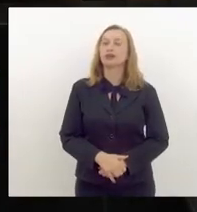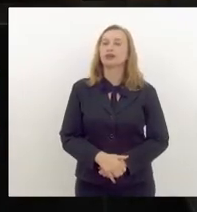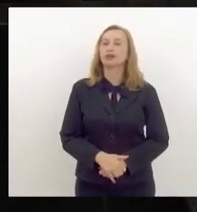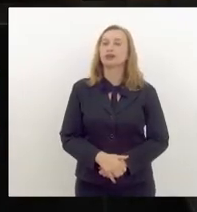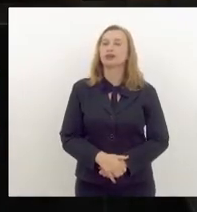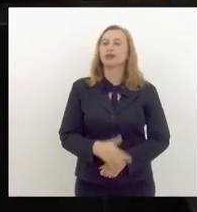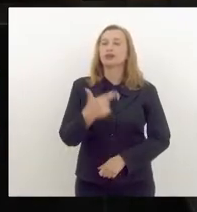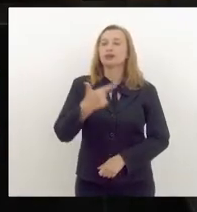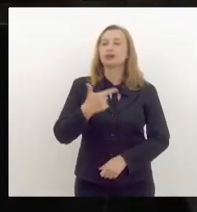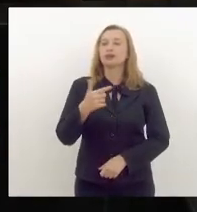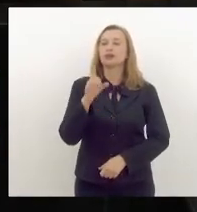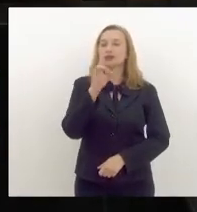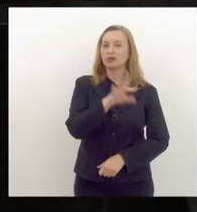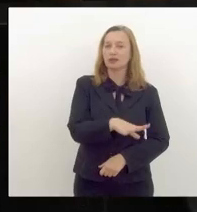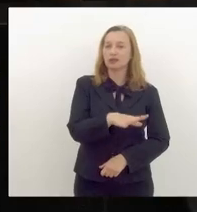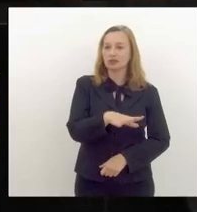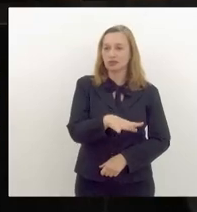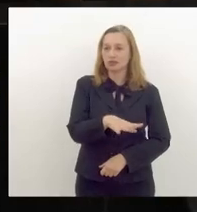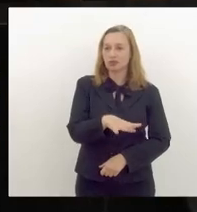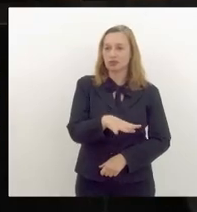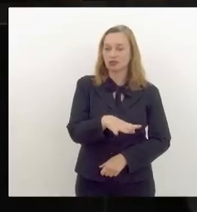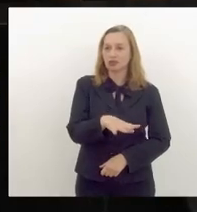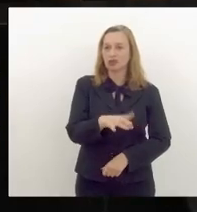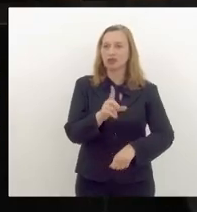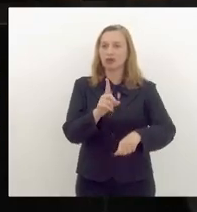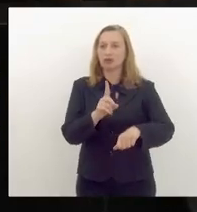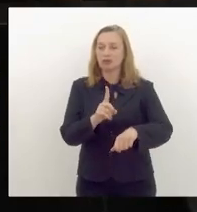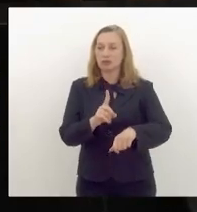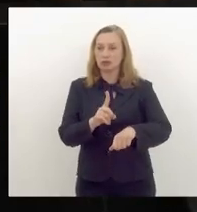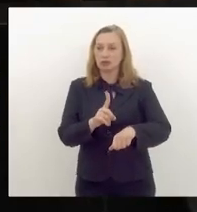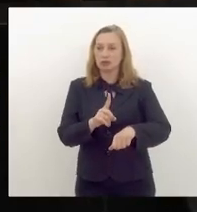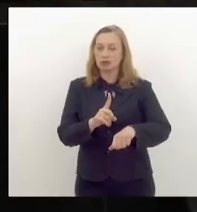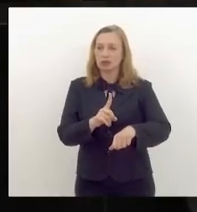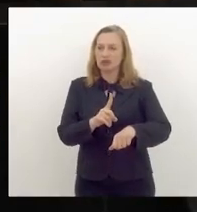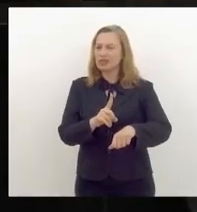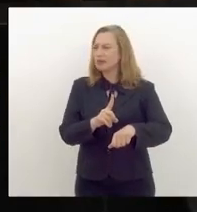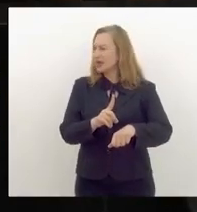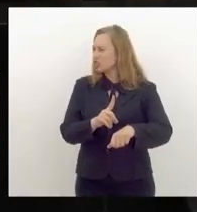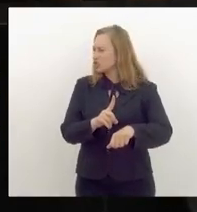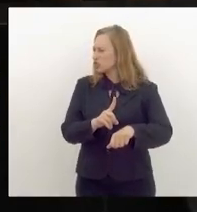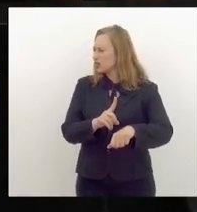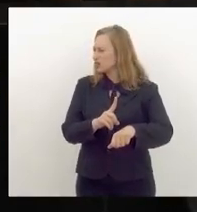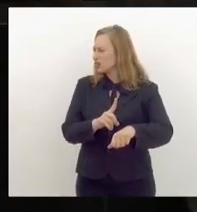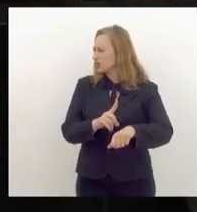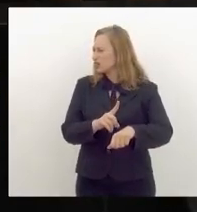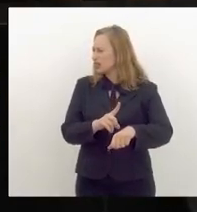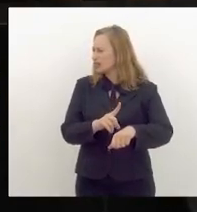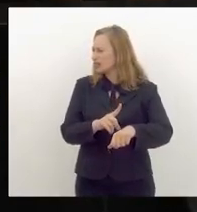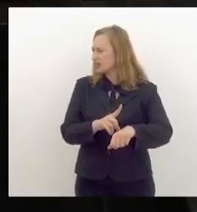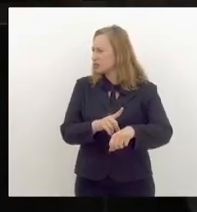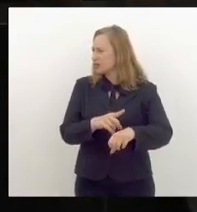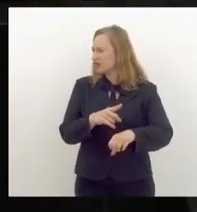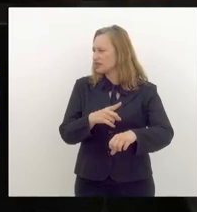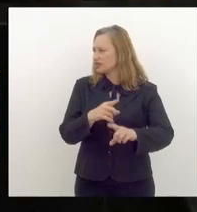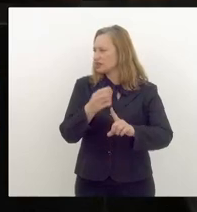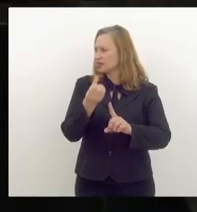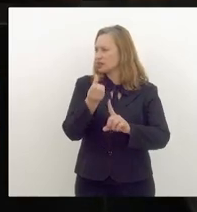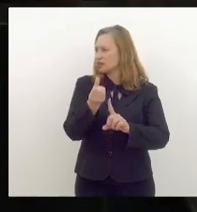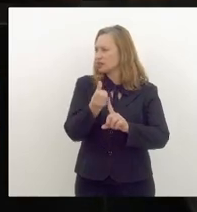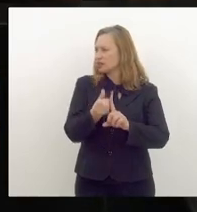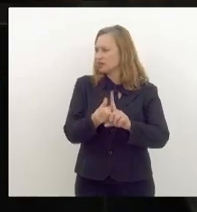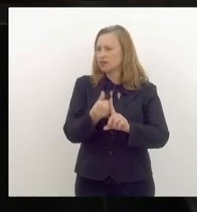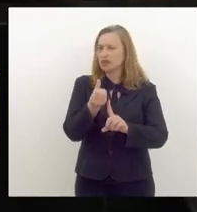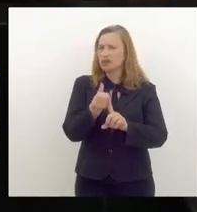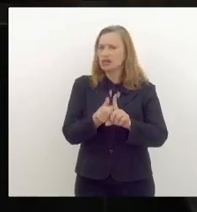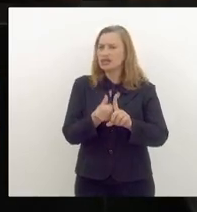segundo e último semestre da atual legislatura Deputado Doutor Sérgio e o deputado a Célia Jordão meu